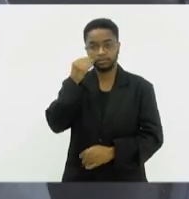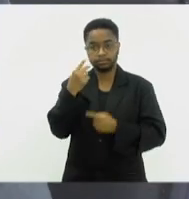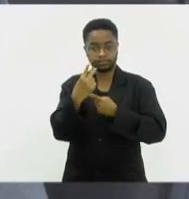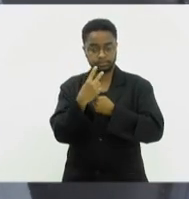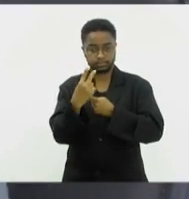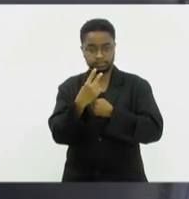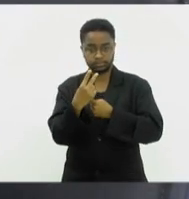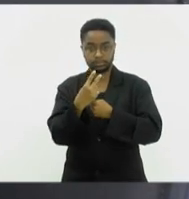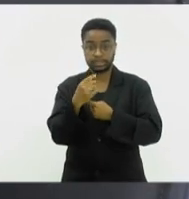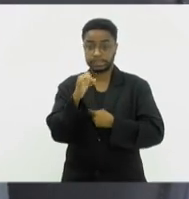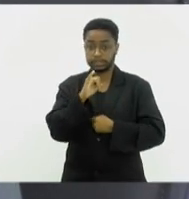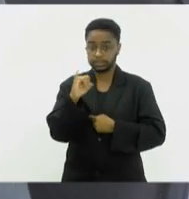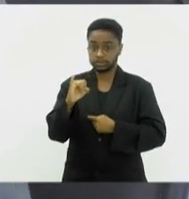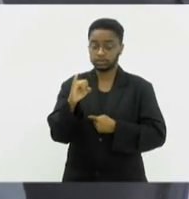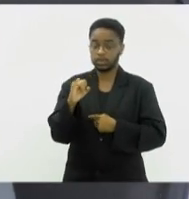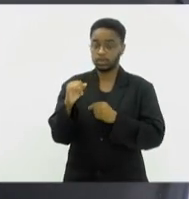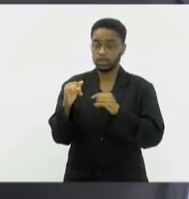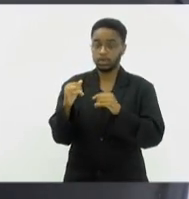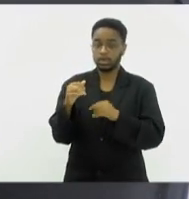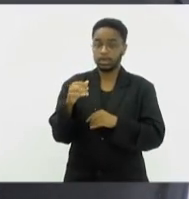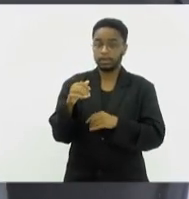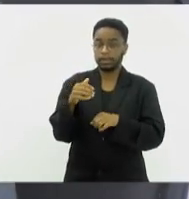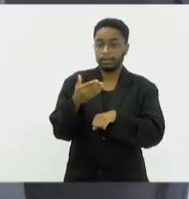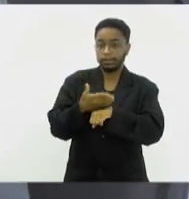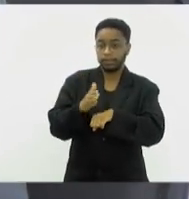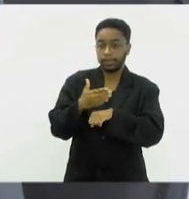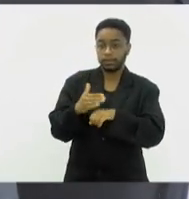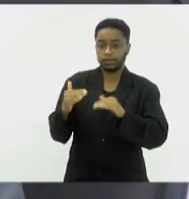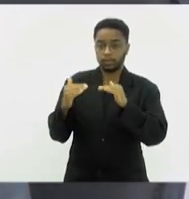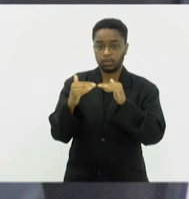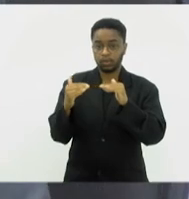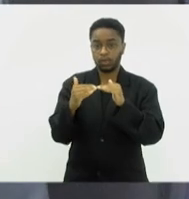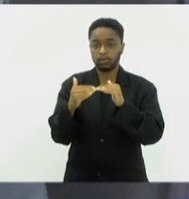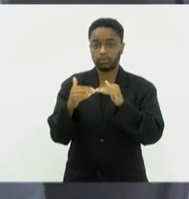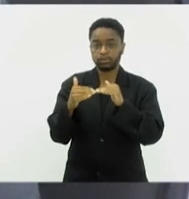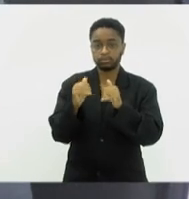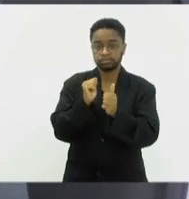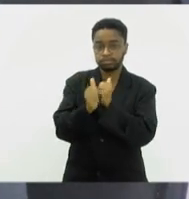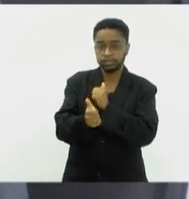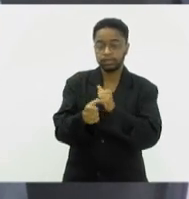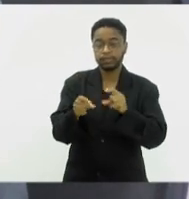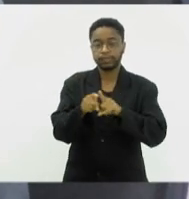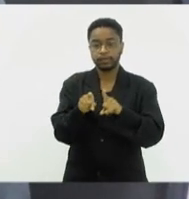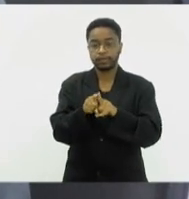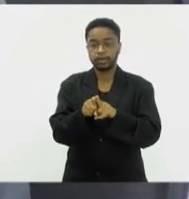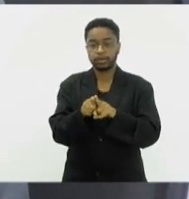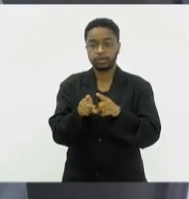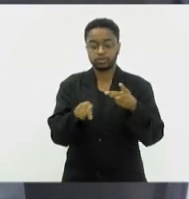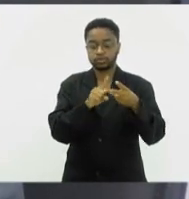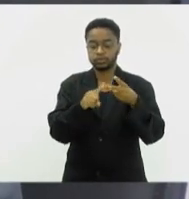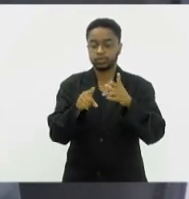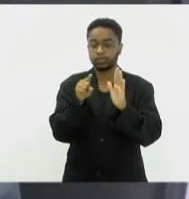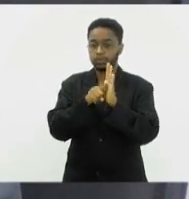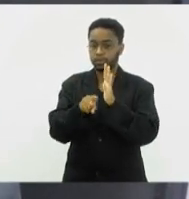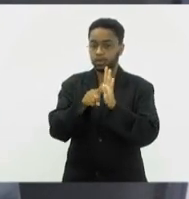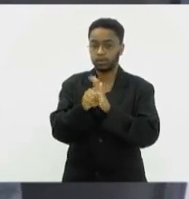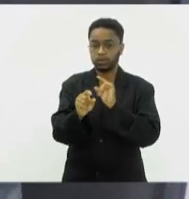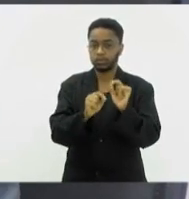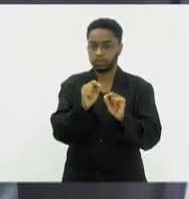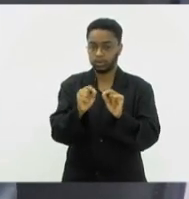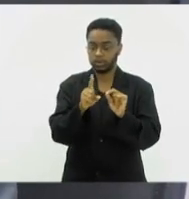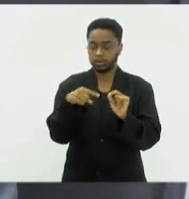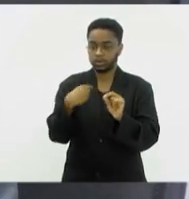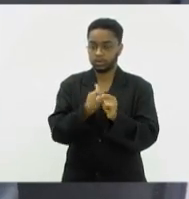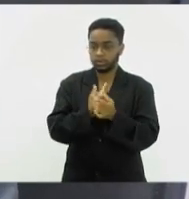autodefesa, se o senhor é praticante de tiro esportivo. Sou praticante de nada. E aí segue a minha segunda pergunta, que é: a gente se